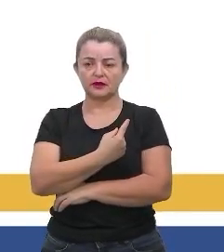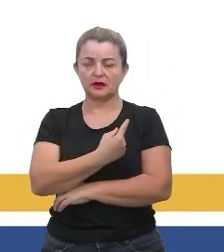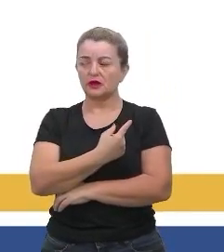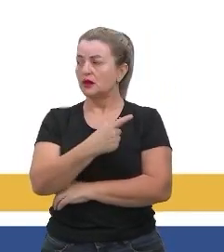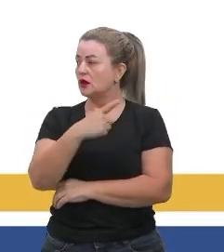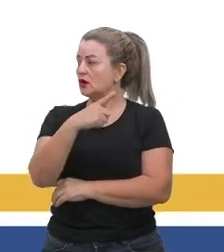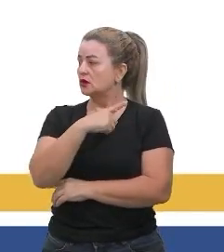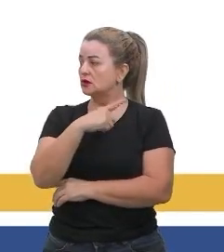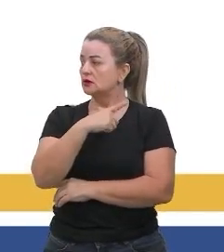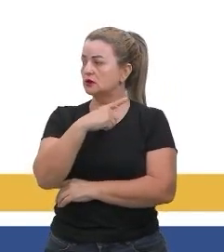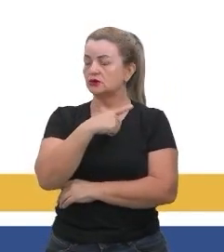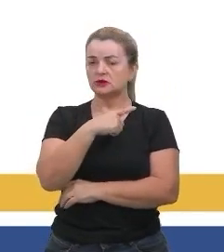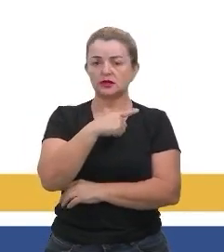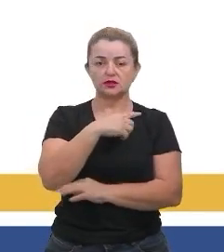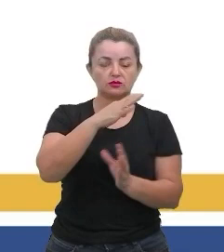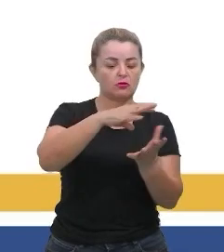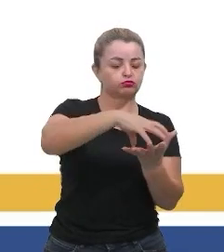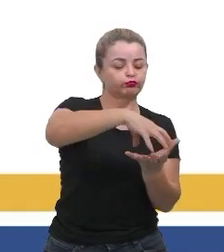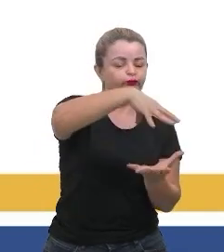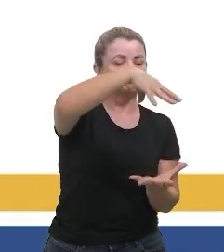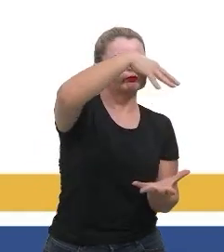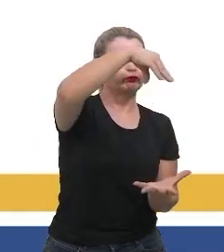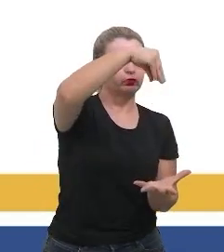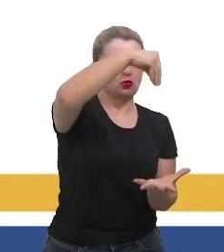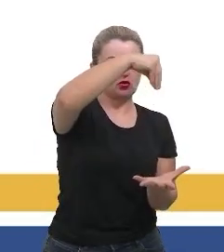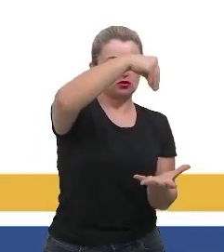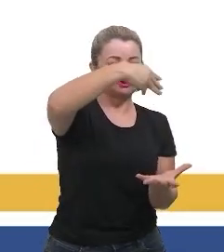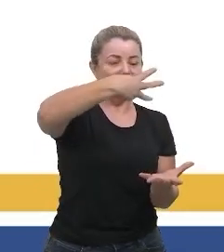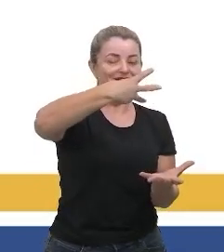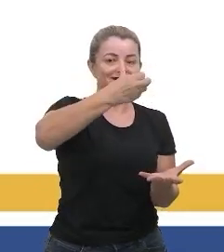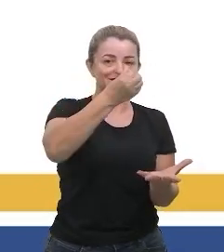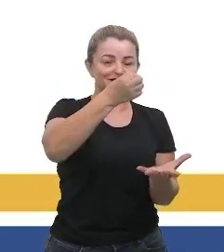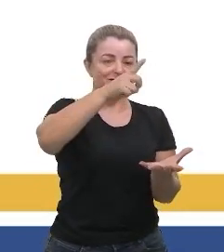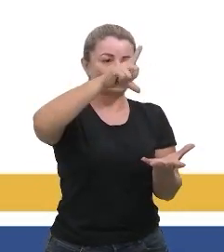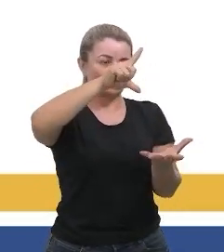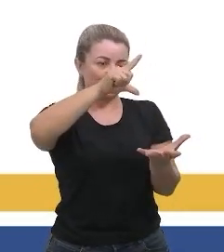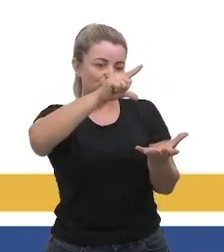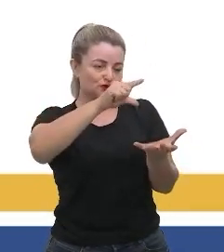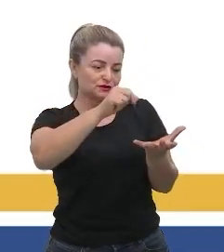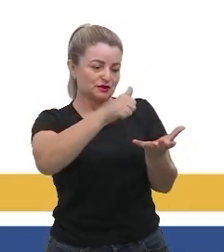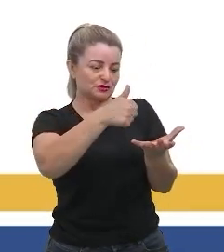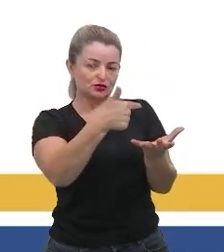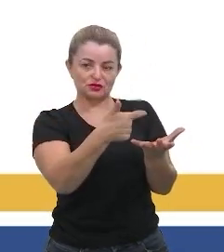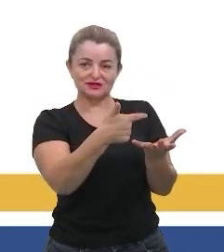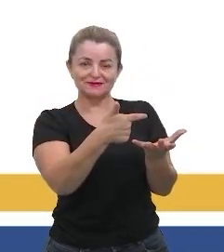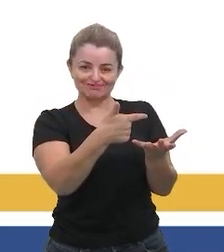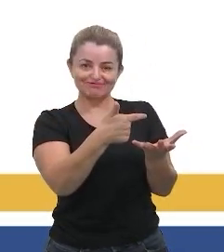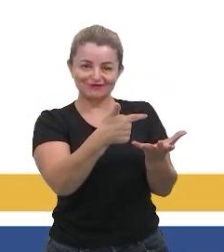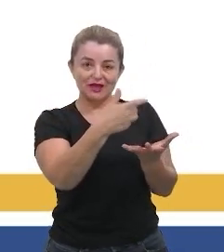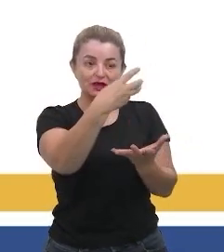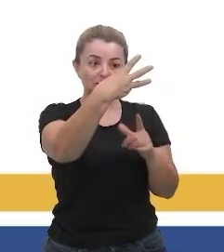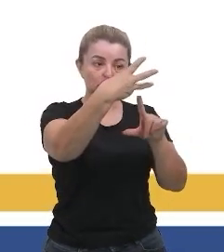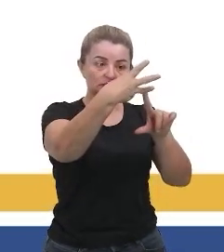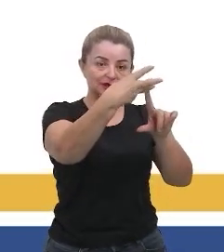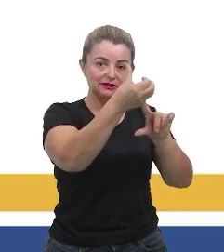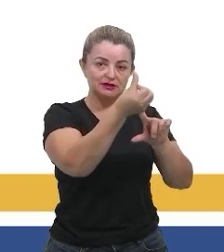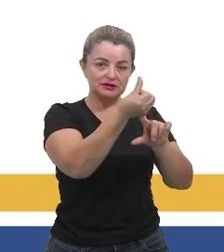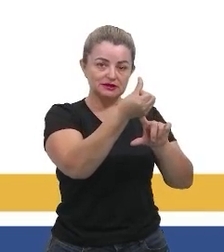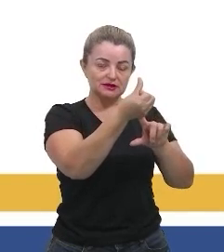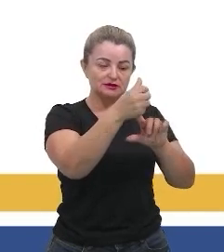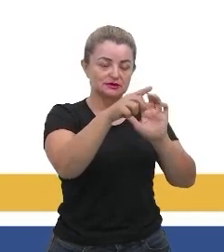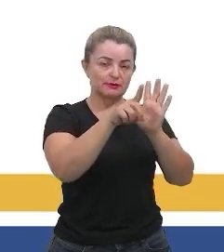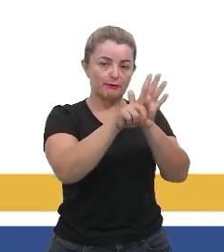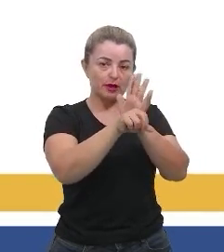Eu tenho 36 de altura e vou reduzir 12. Quanto é 36 menos 12?